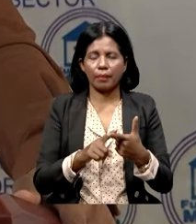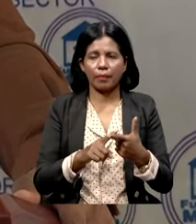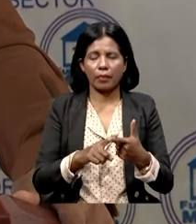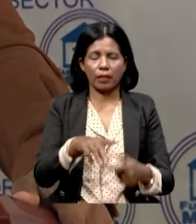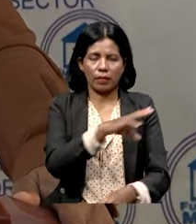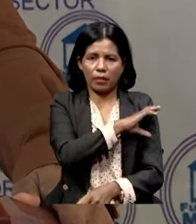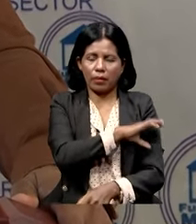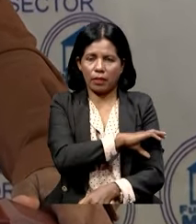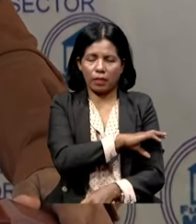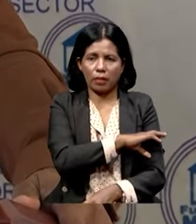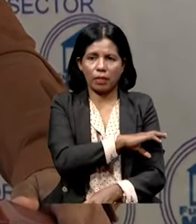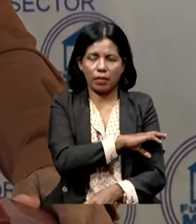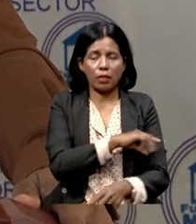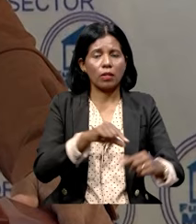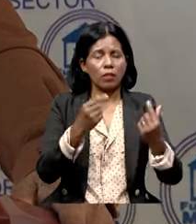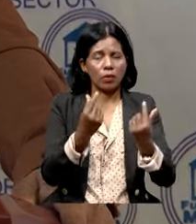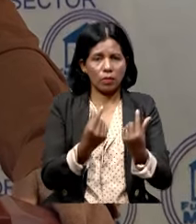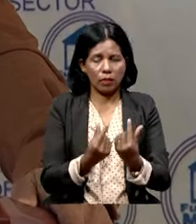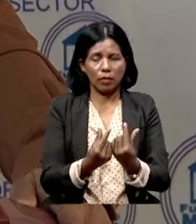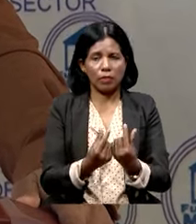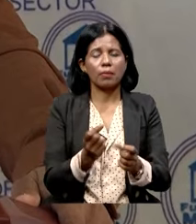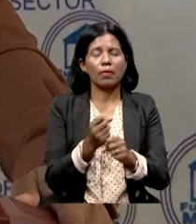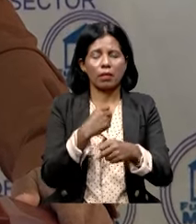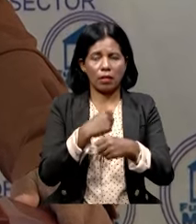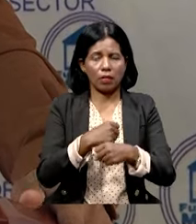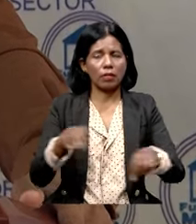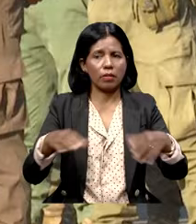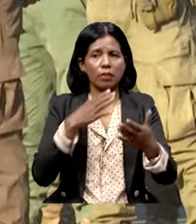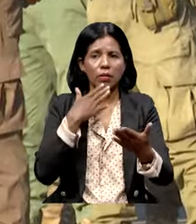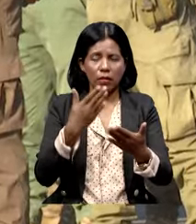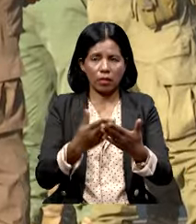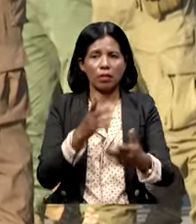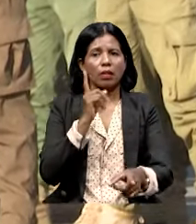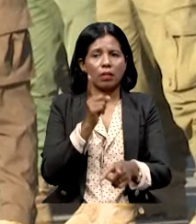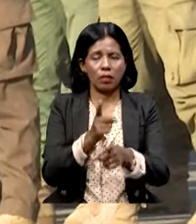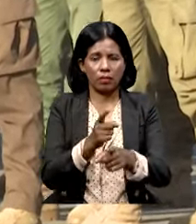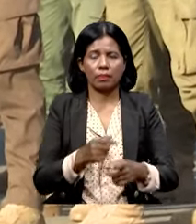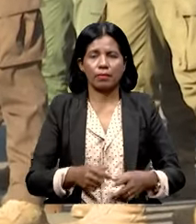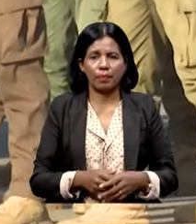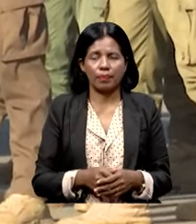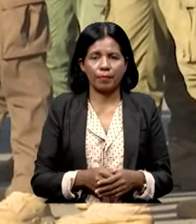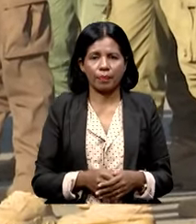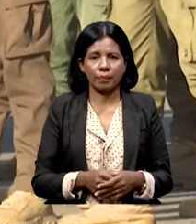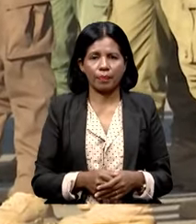segurança, tarefa, povo mutin, halo nia canara e tem bem, mas de acteptáveis. O